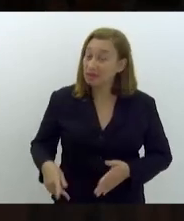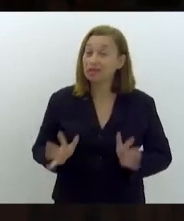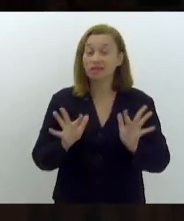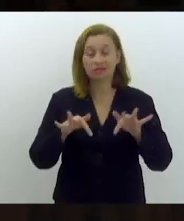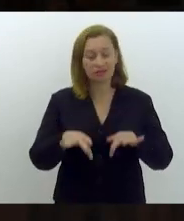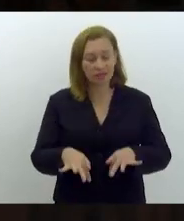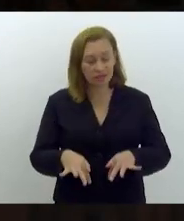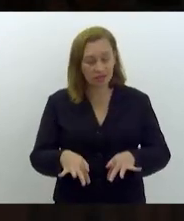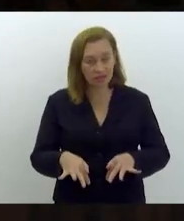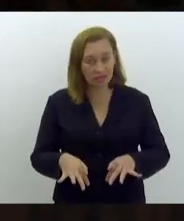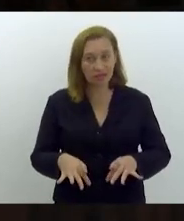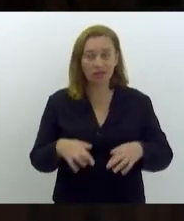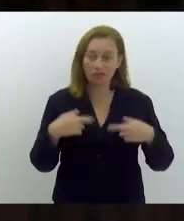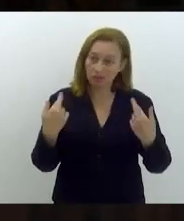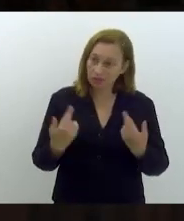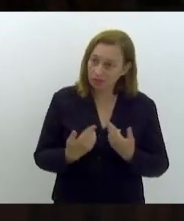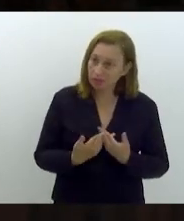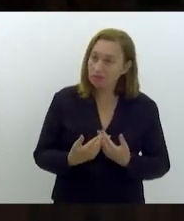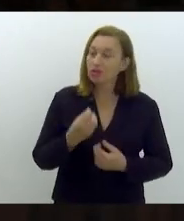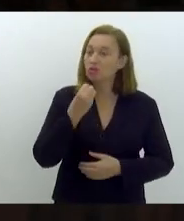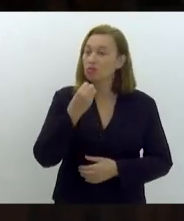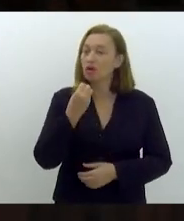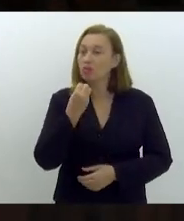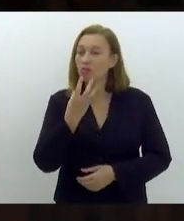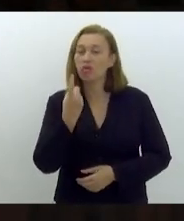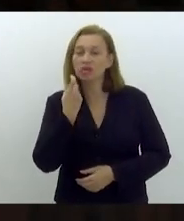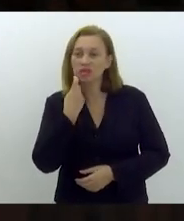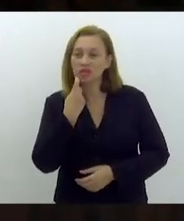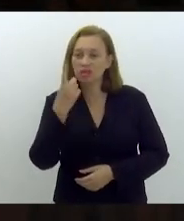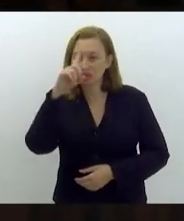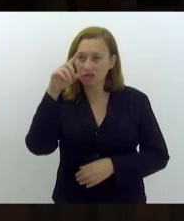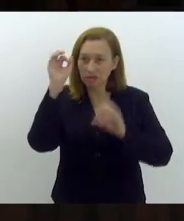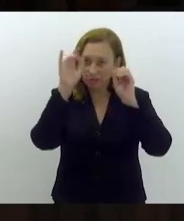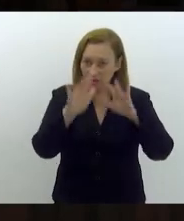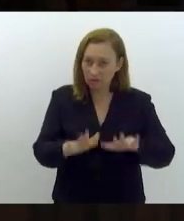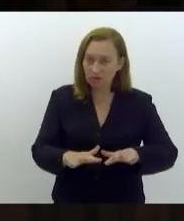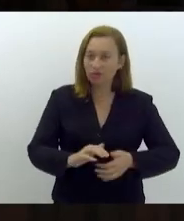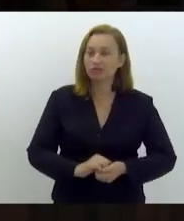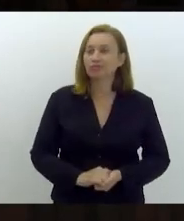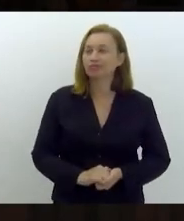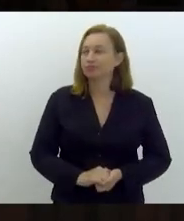a presença uma boa sexta-feira fiquem com Deus